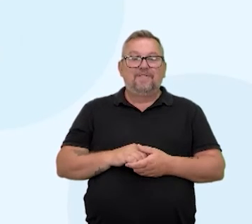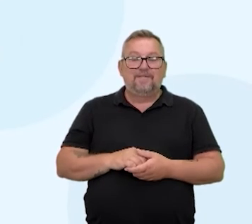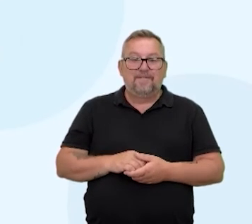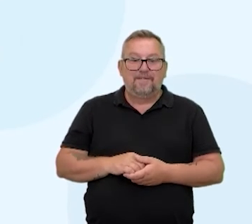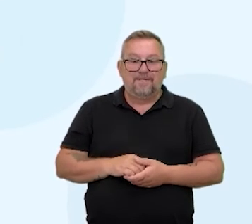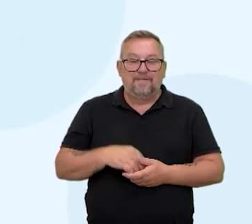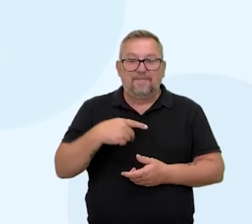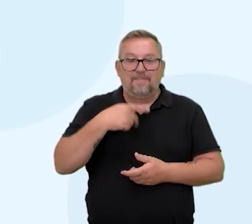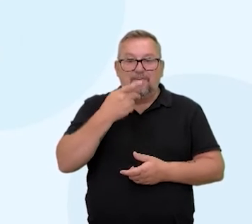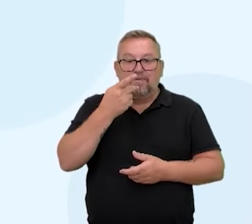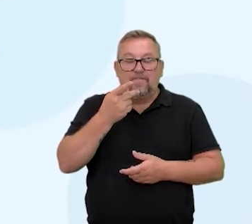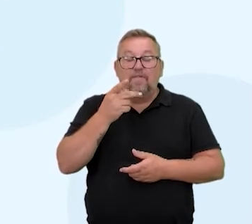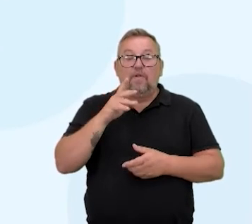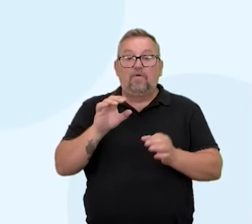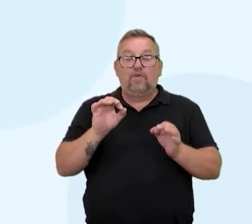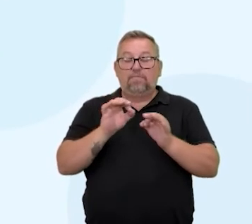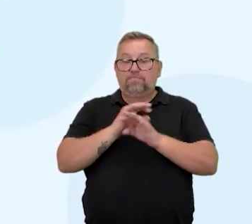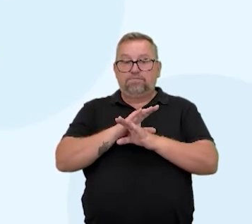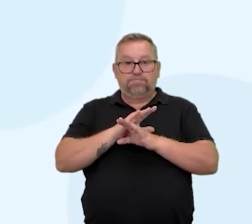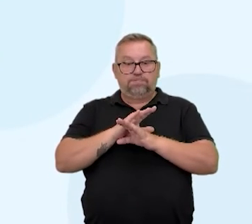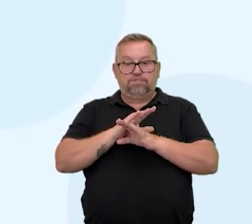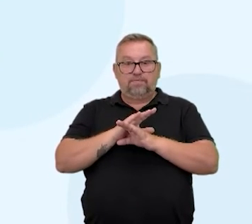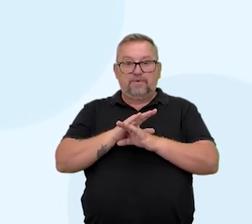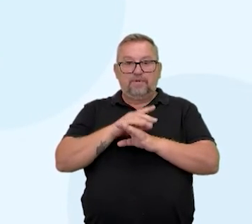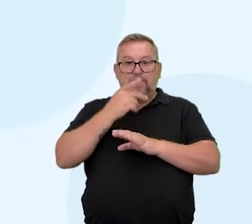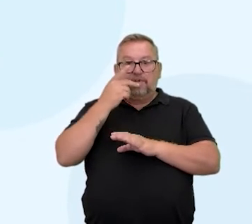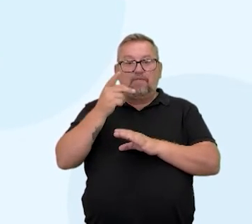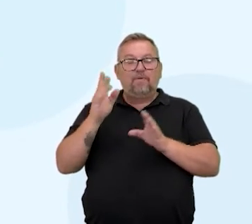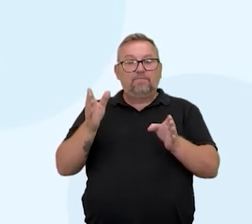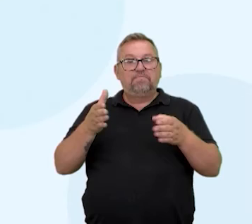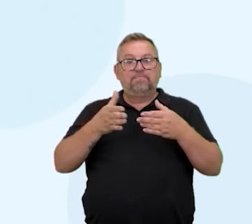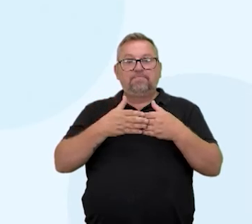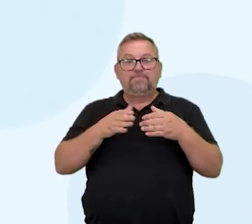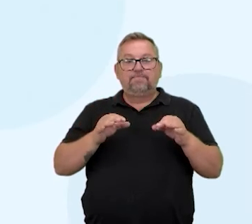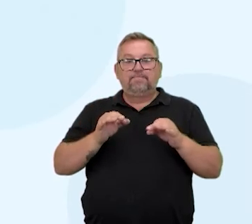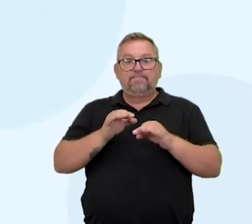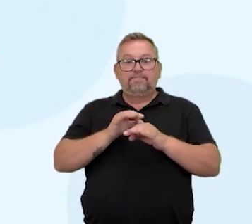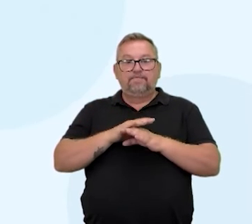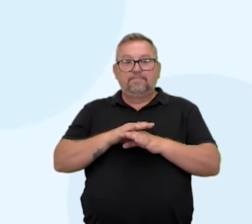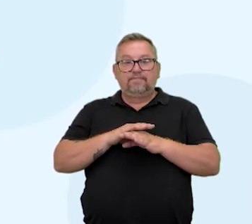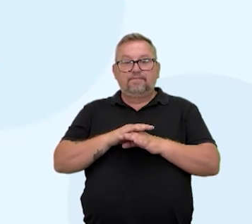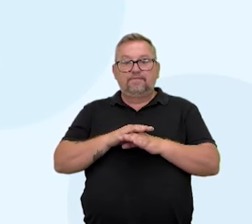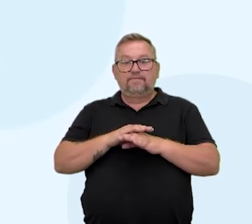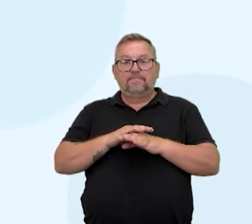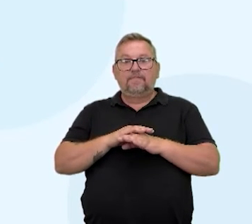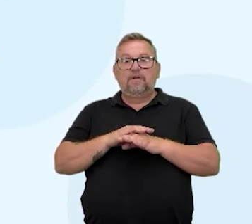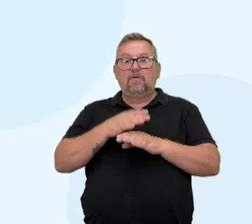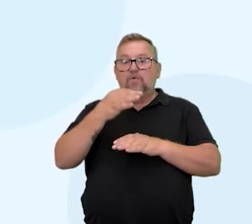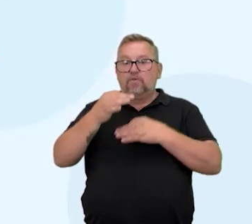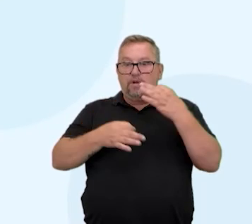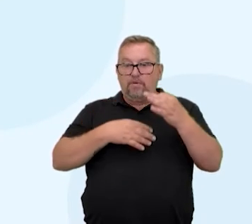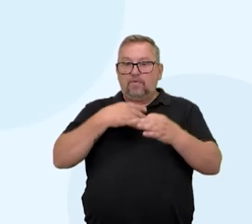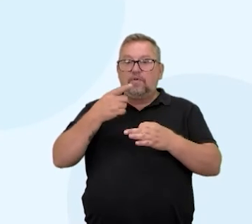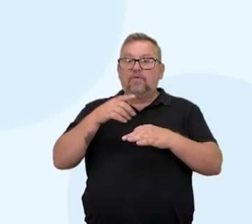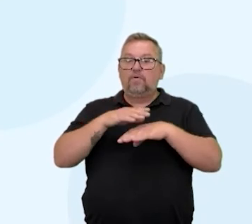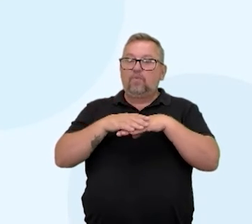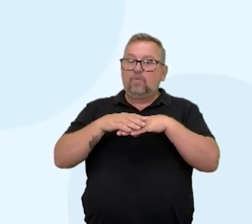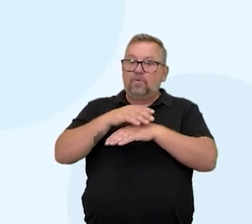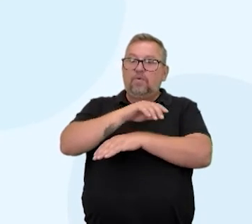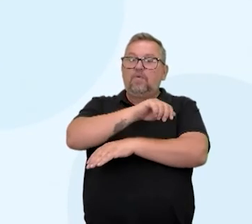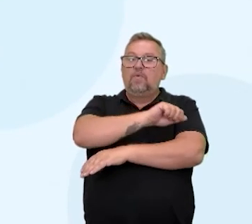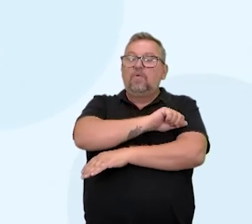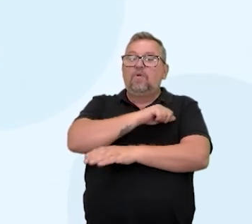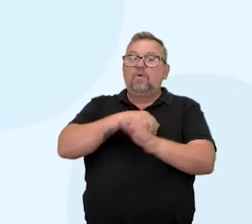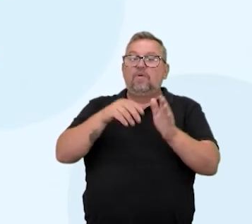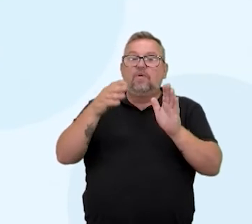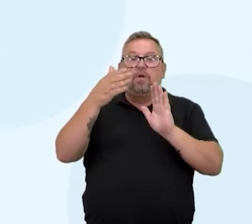estamos aí na sistematização, já podemos aí falar em fechamento, né? Então, como fechamento da atividade, sugerimos aí que